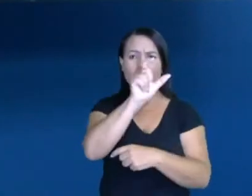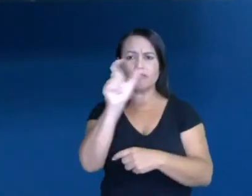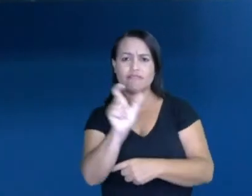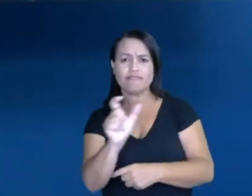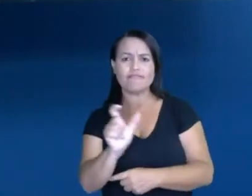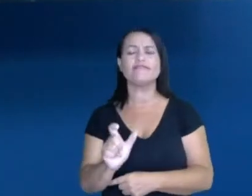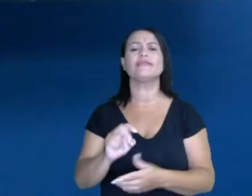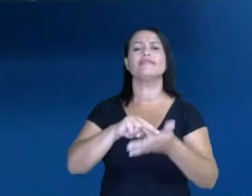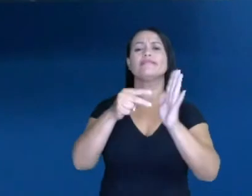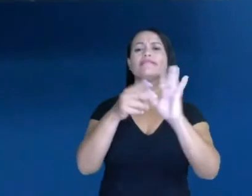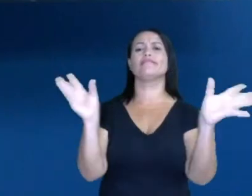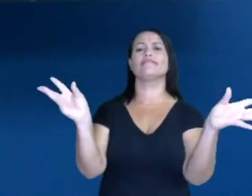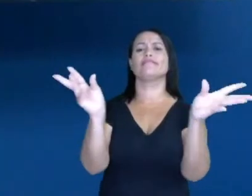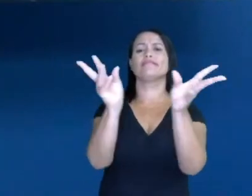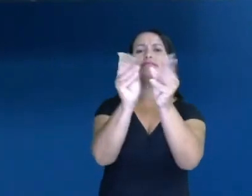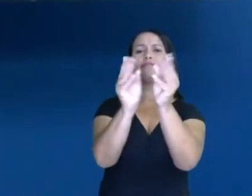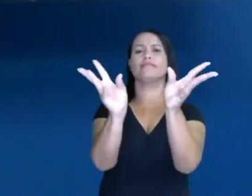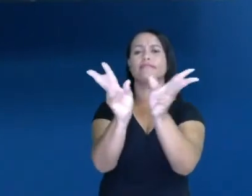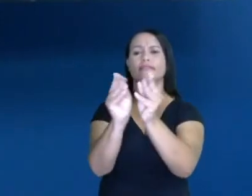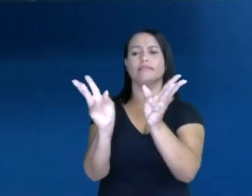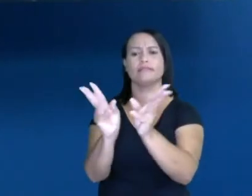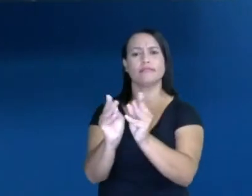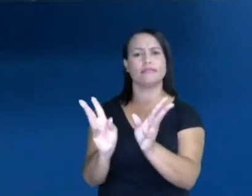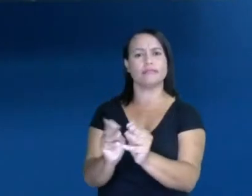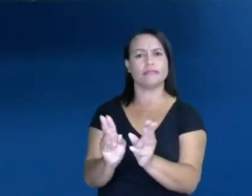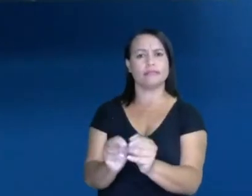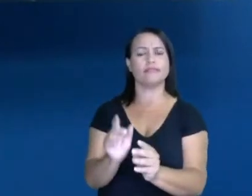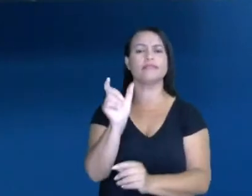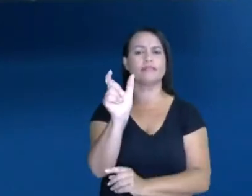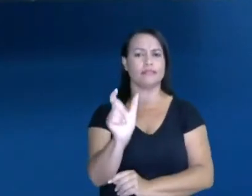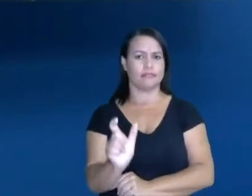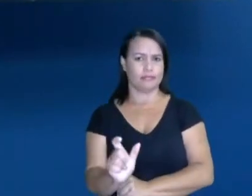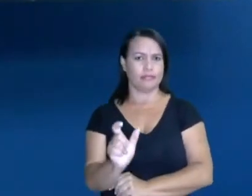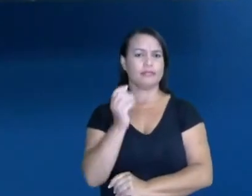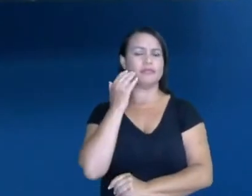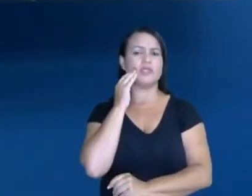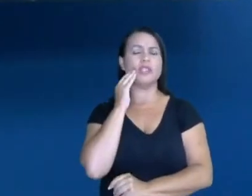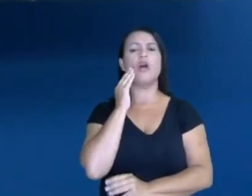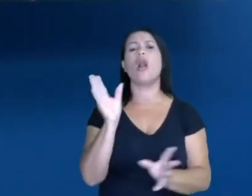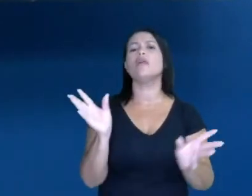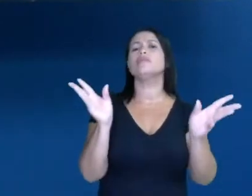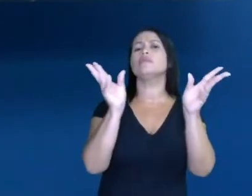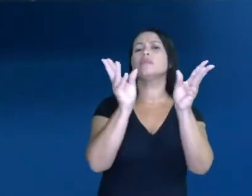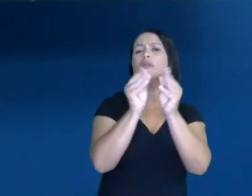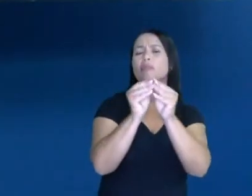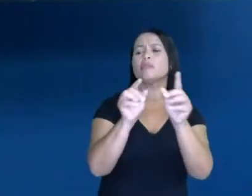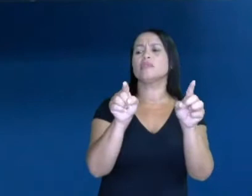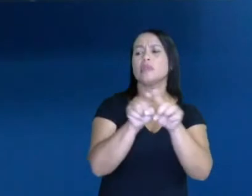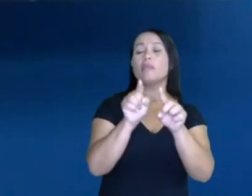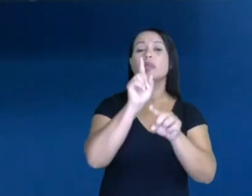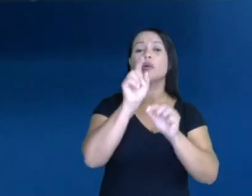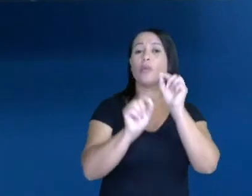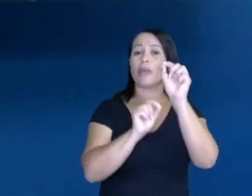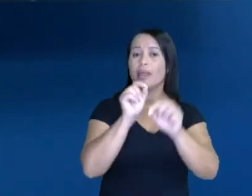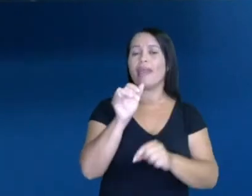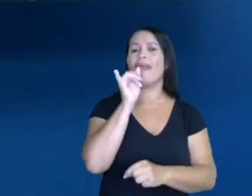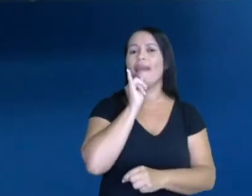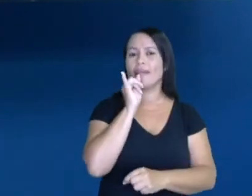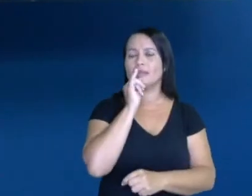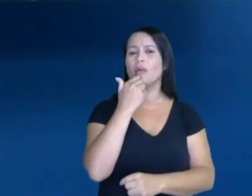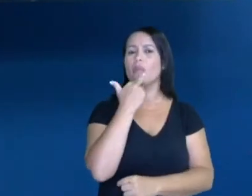de abreviações, ou seja, redução de palavras. E as abreviações também são exemplos